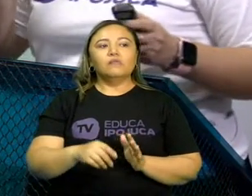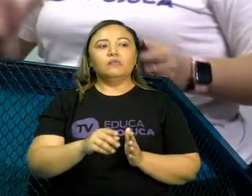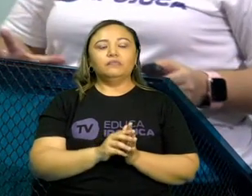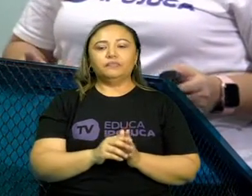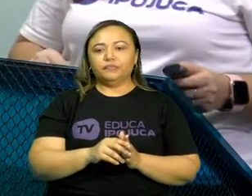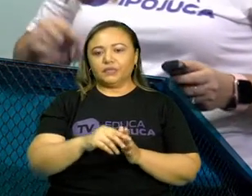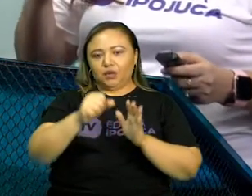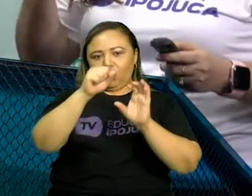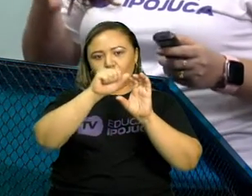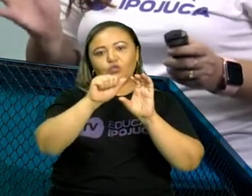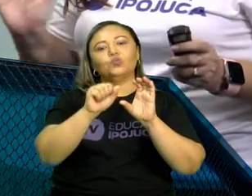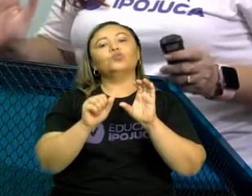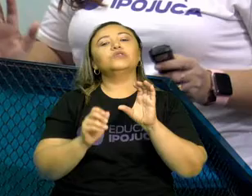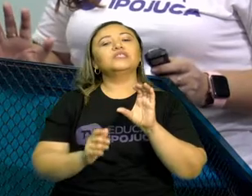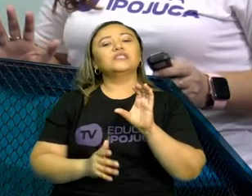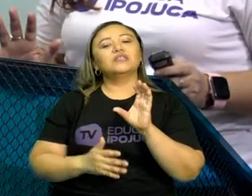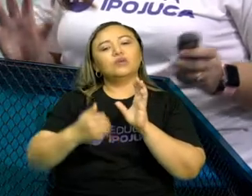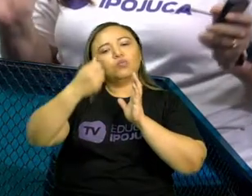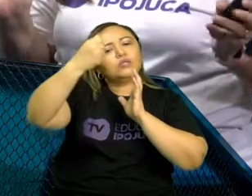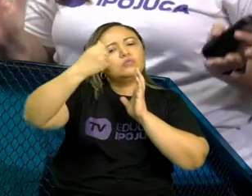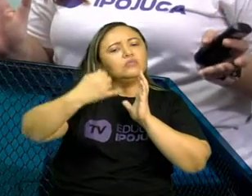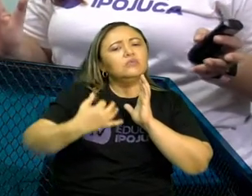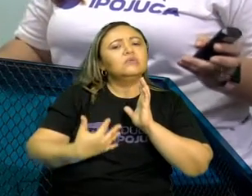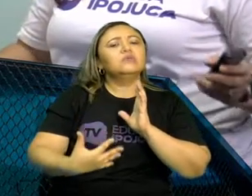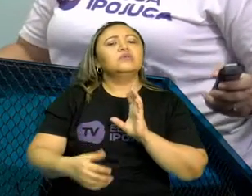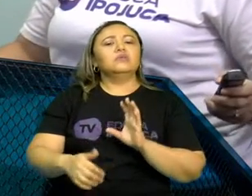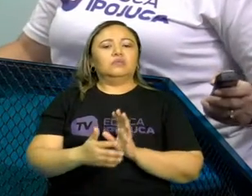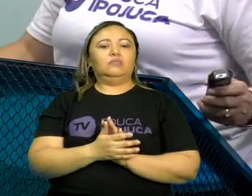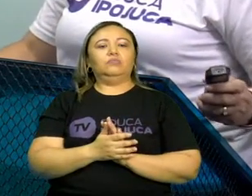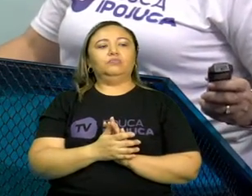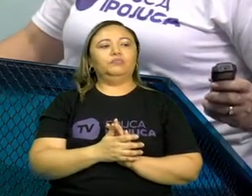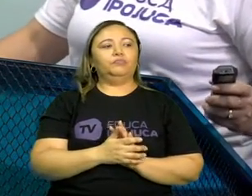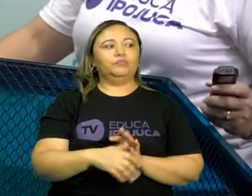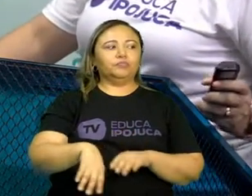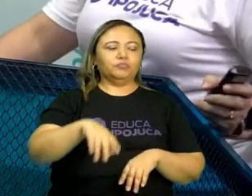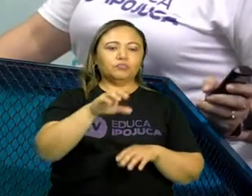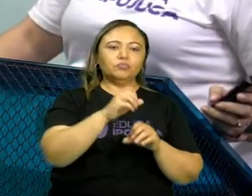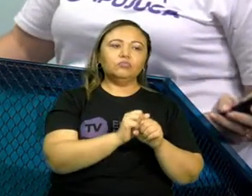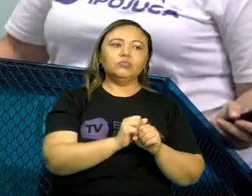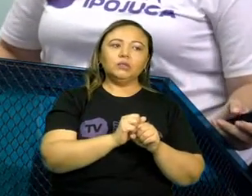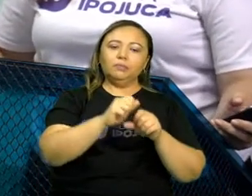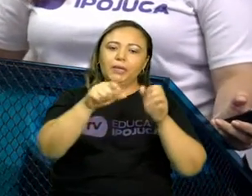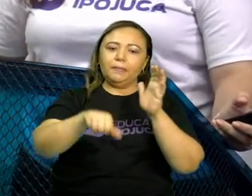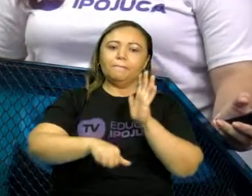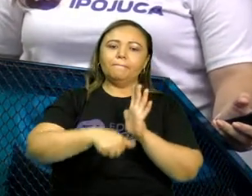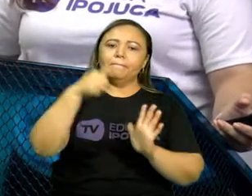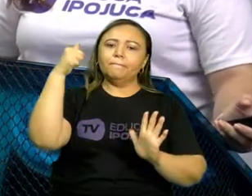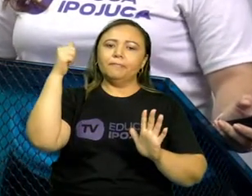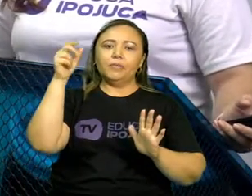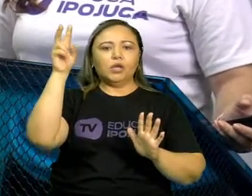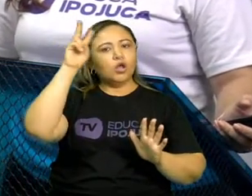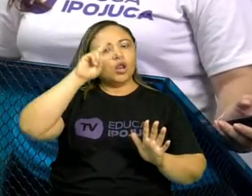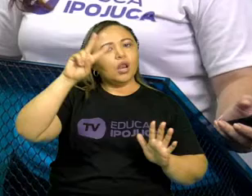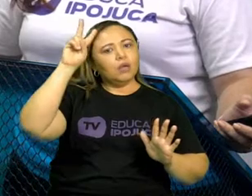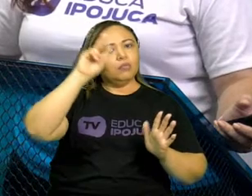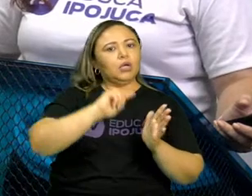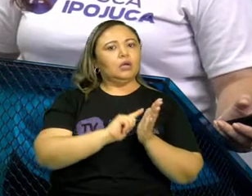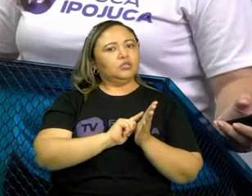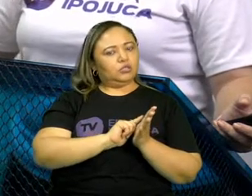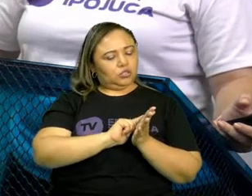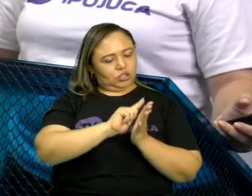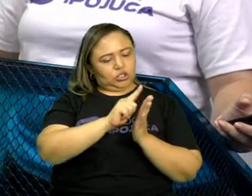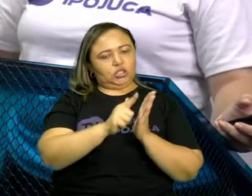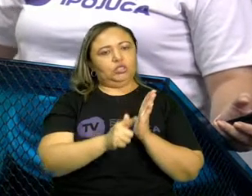alguns conceitos para que a gente possa compreender melhor como é que isso funcionou. Então, primeiro, vamos relembrar o que é um gênero